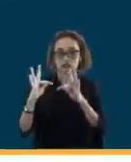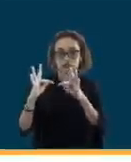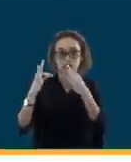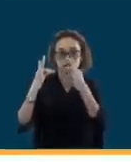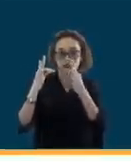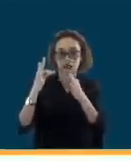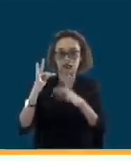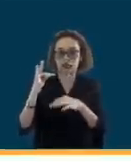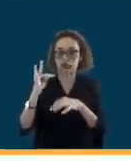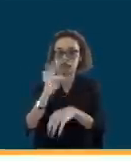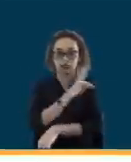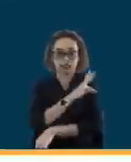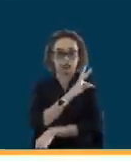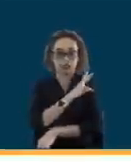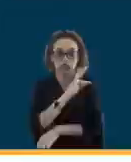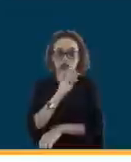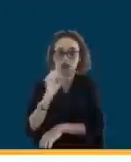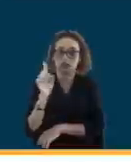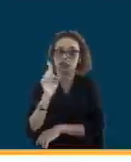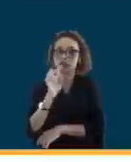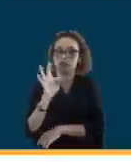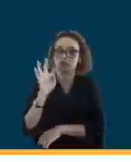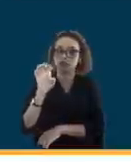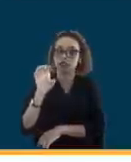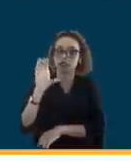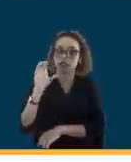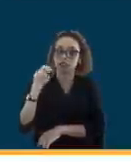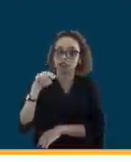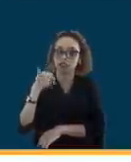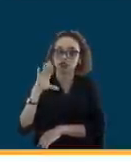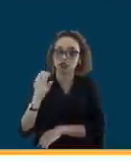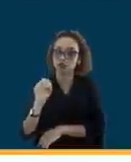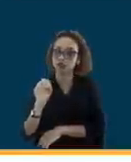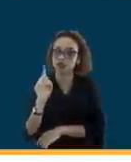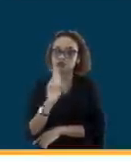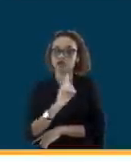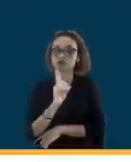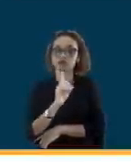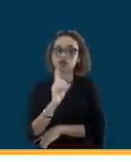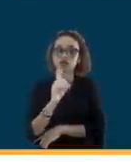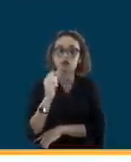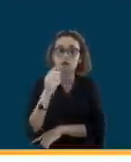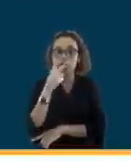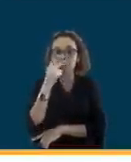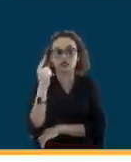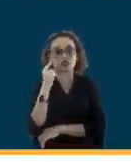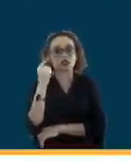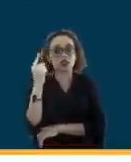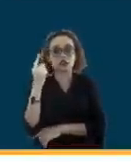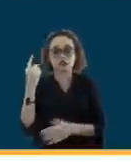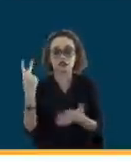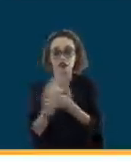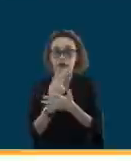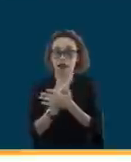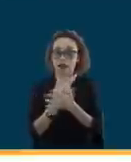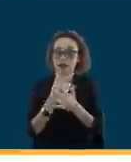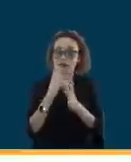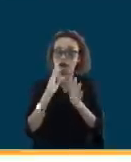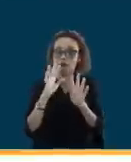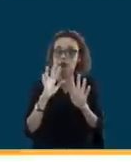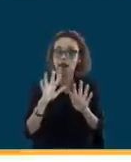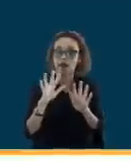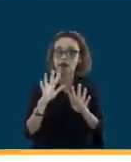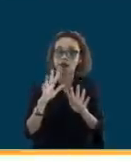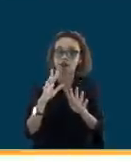técnico, né? Nem vou dizer tecnocrático, que às vezes a gente tem uma ideia equivocada sobre isso também, mas não só o